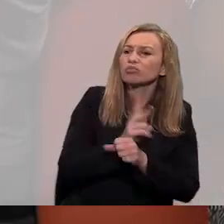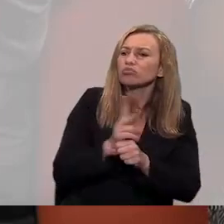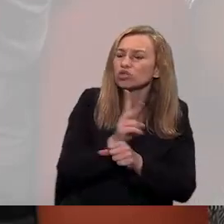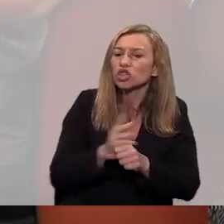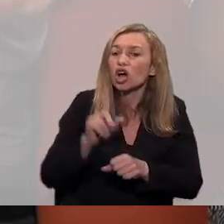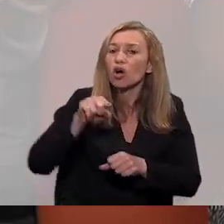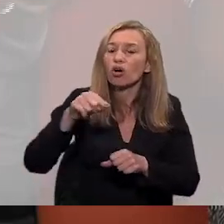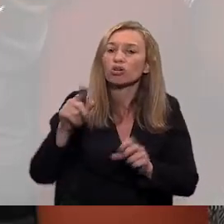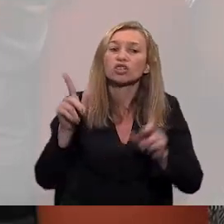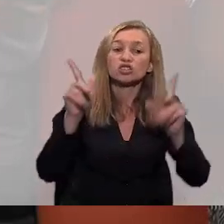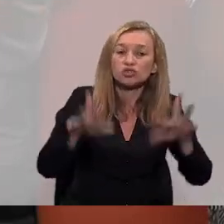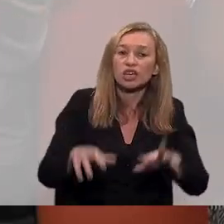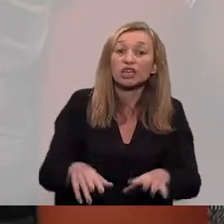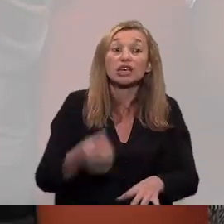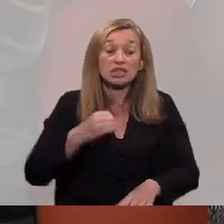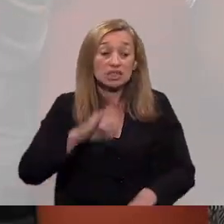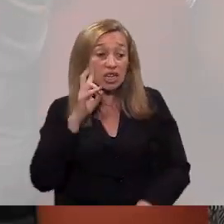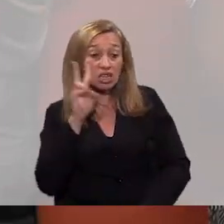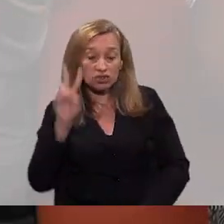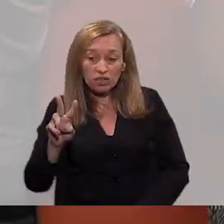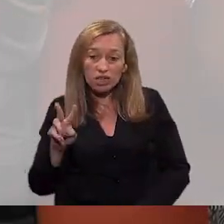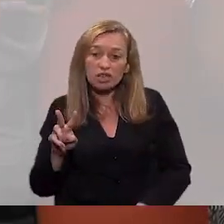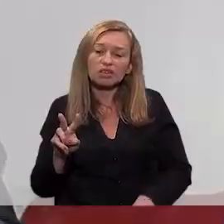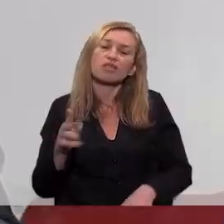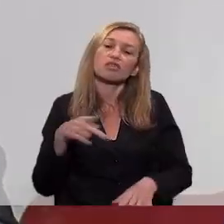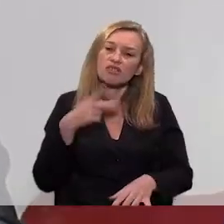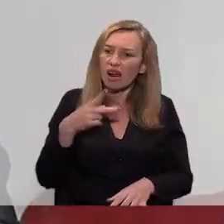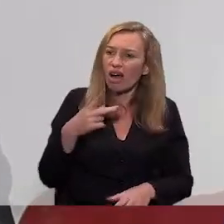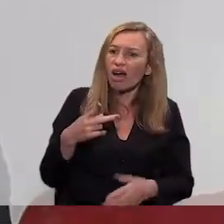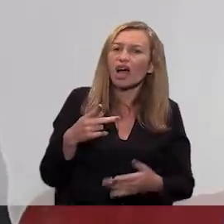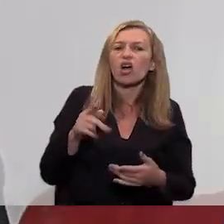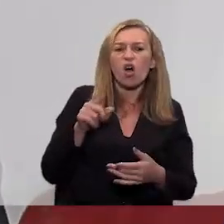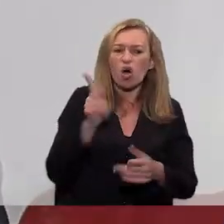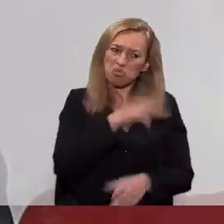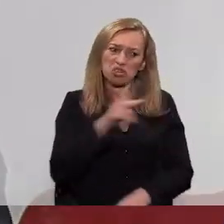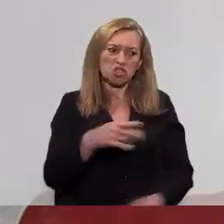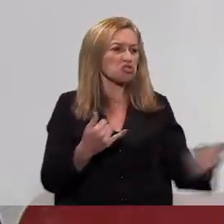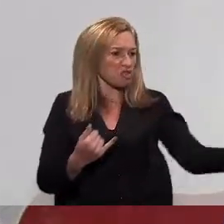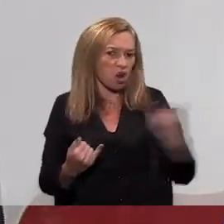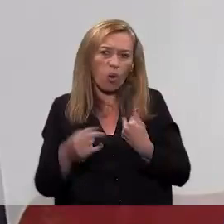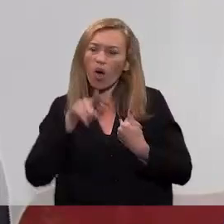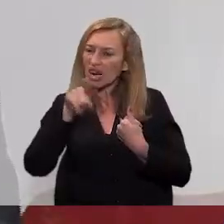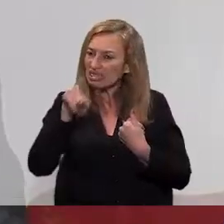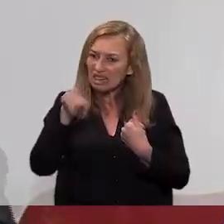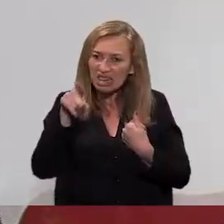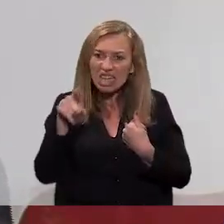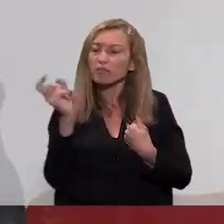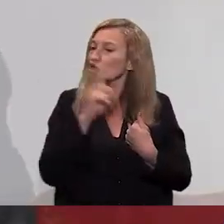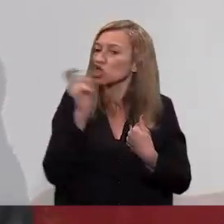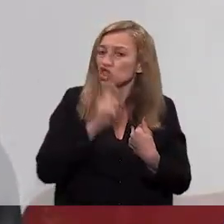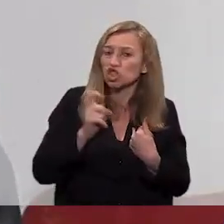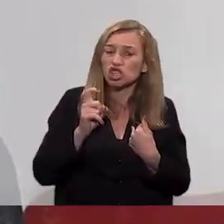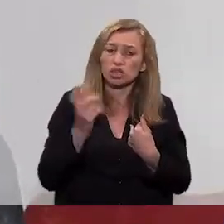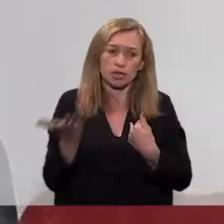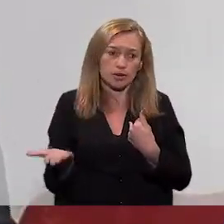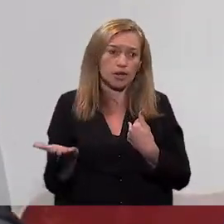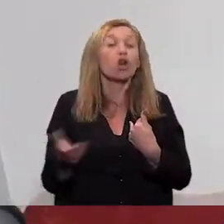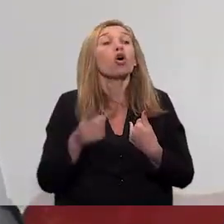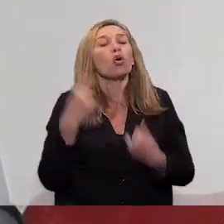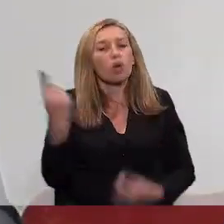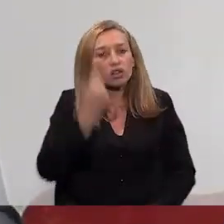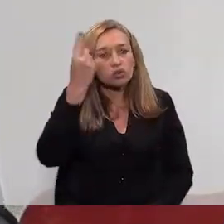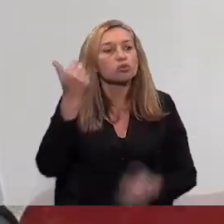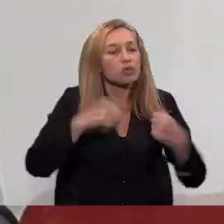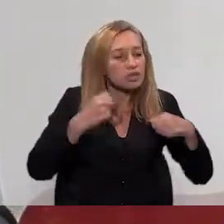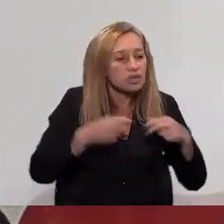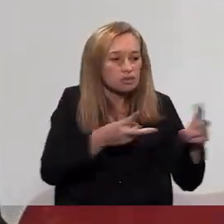um dia eles acessarem, eles vão achar graça e vão contar para o outro. Isso é mentira. Meu professor falou que isso aí é uma imagem que não estimula nada. Então, o